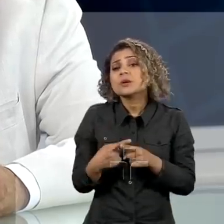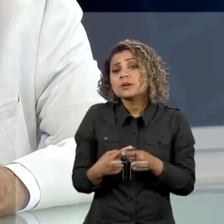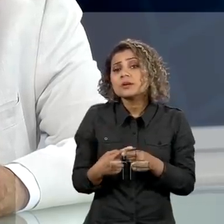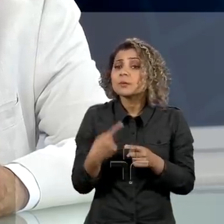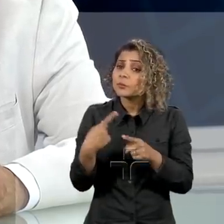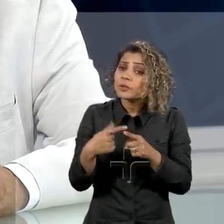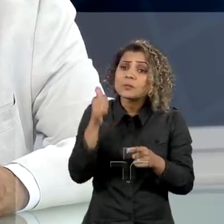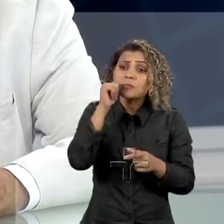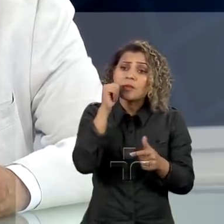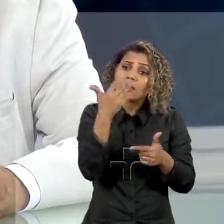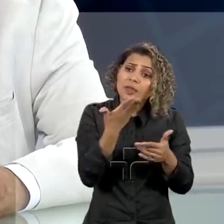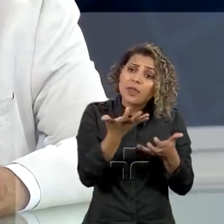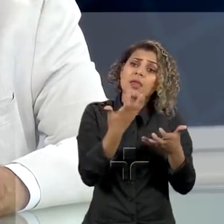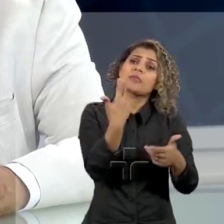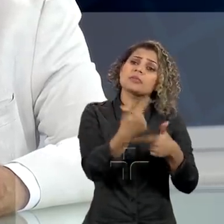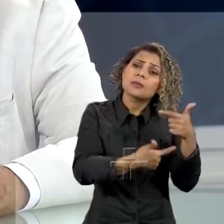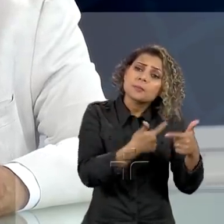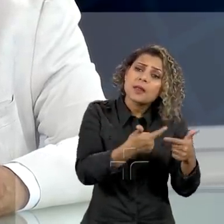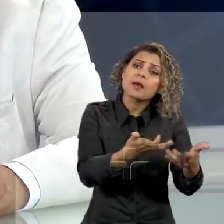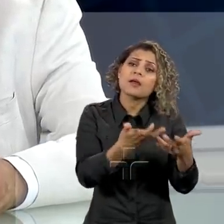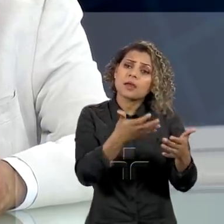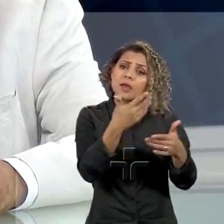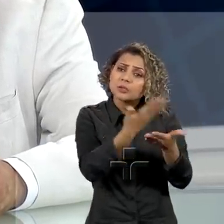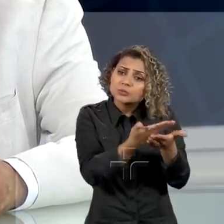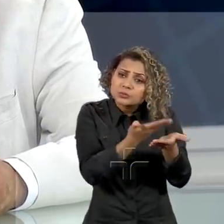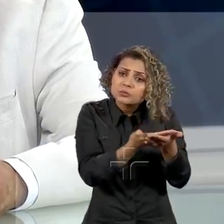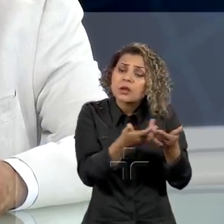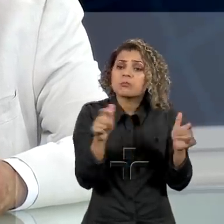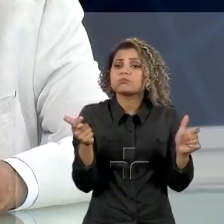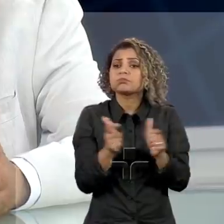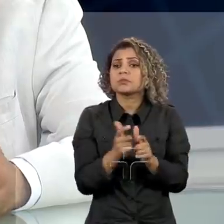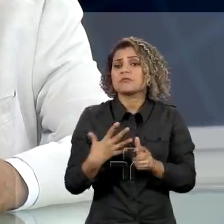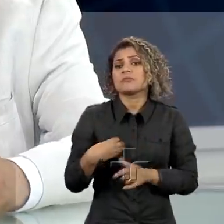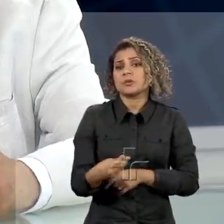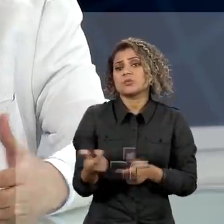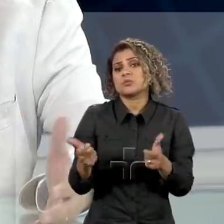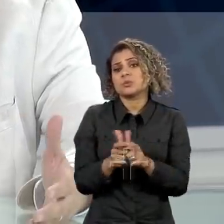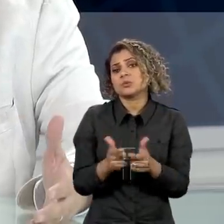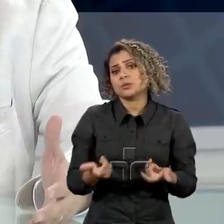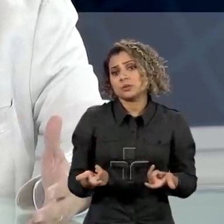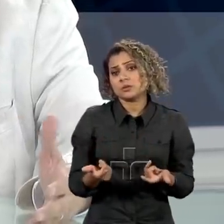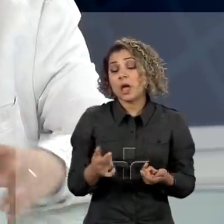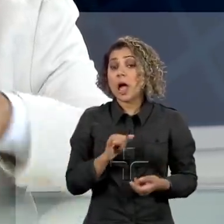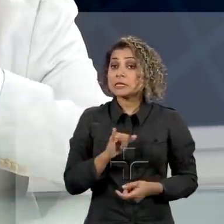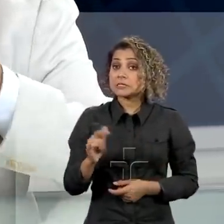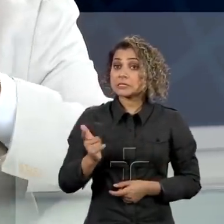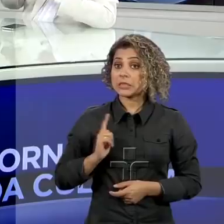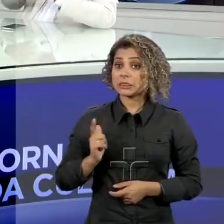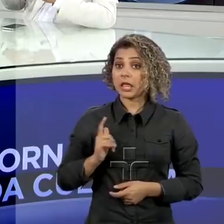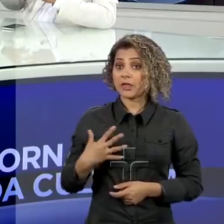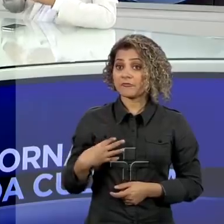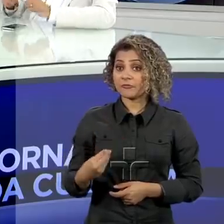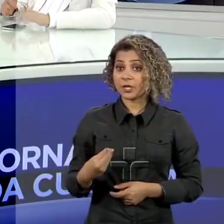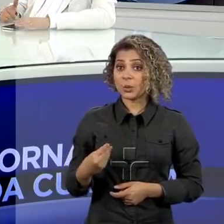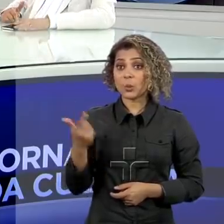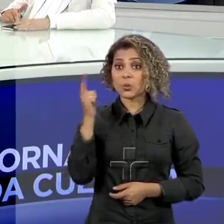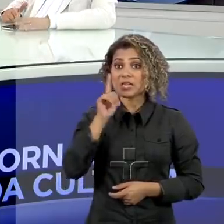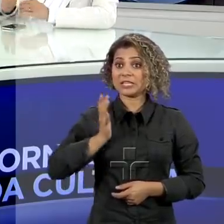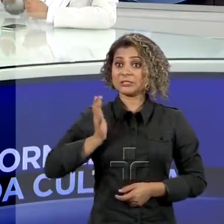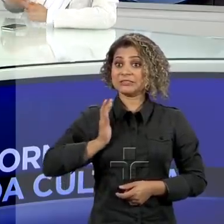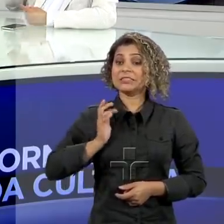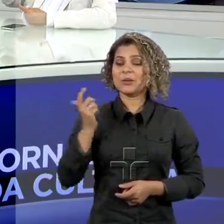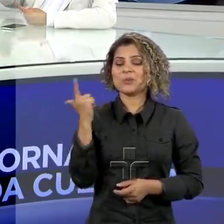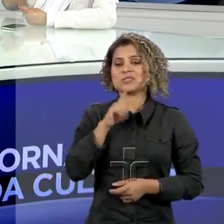querem trabalhar, querem estudar, isso reduz o número de filhos, a não ser que você tenha muito dinheiro para terceirizá-los e ainda lidar com a questão interna.